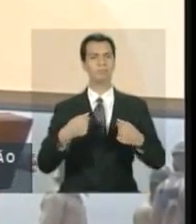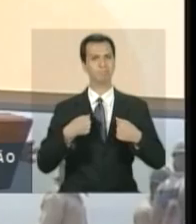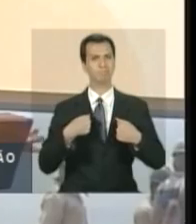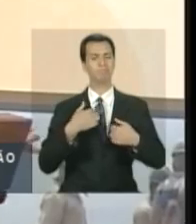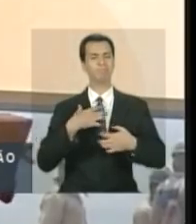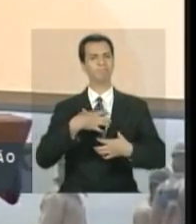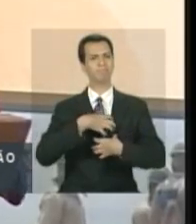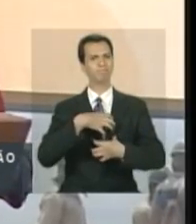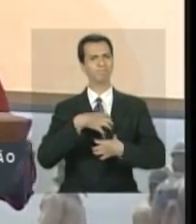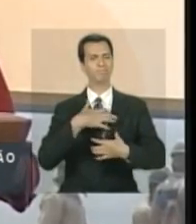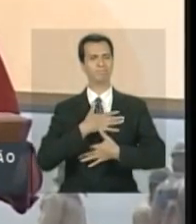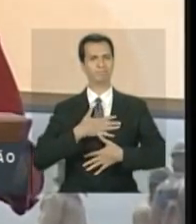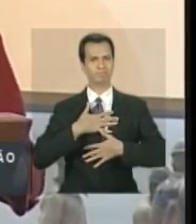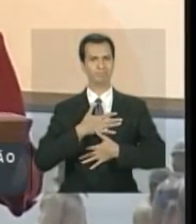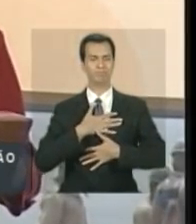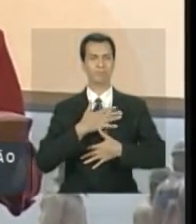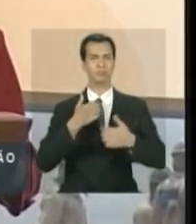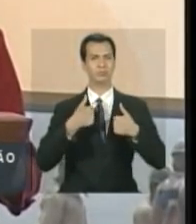responsável